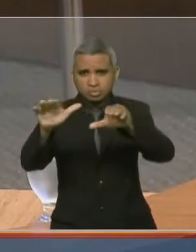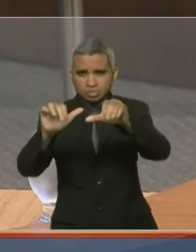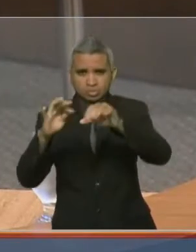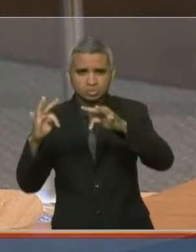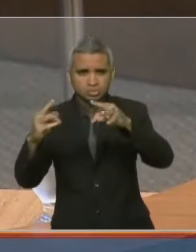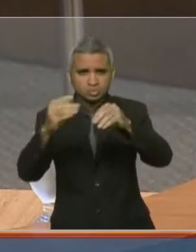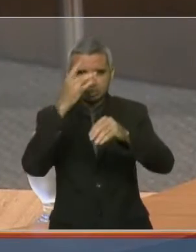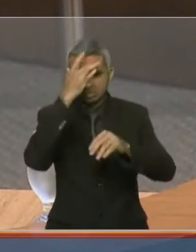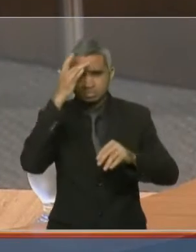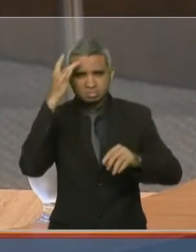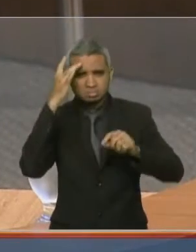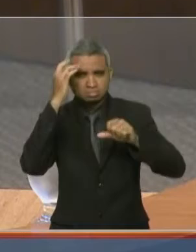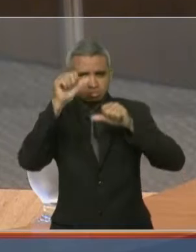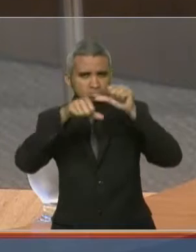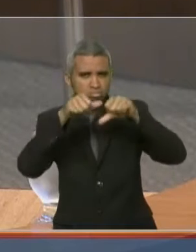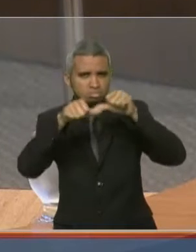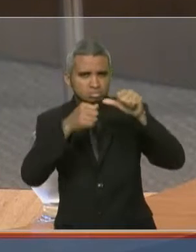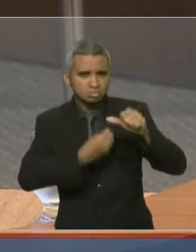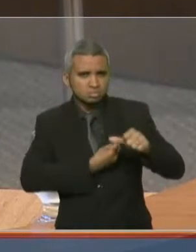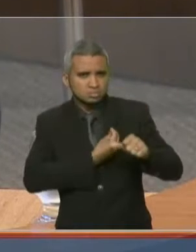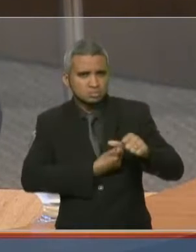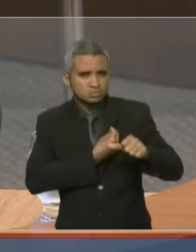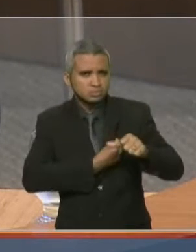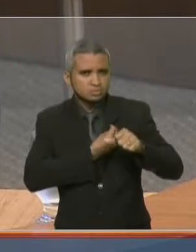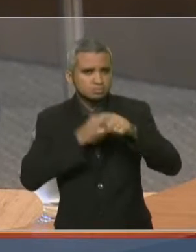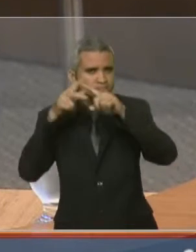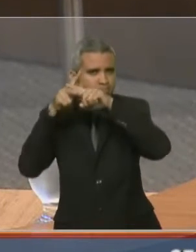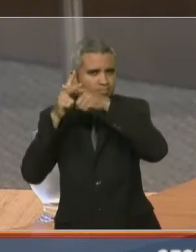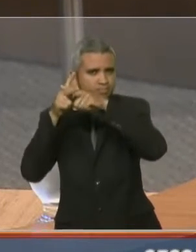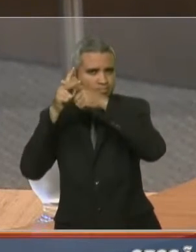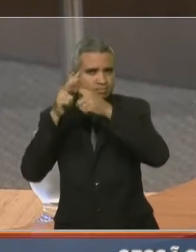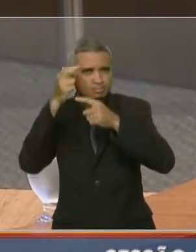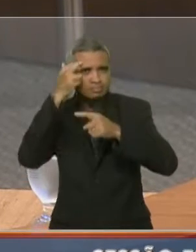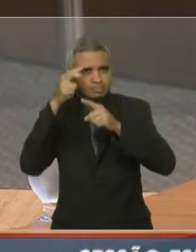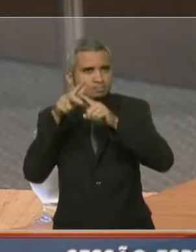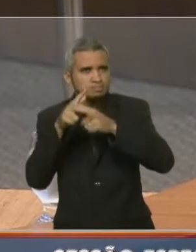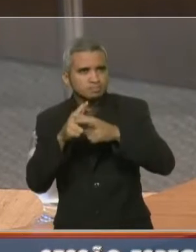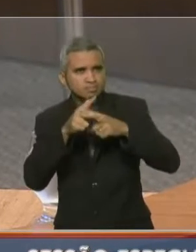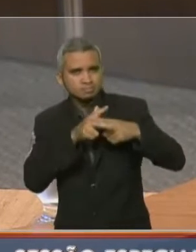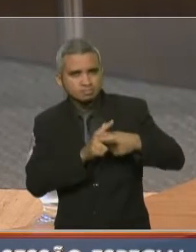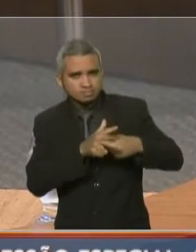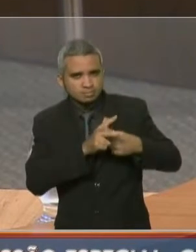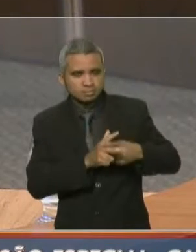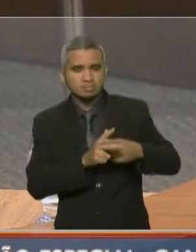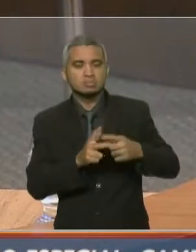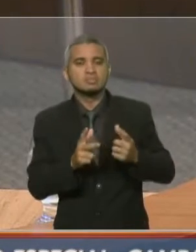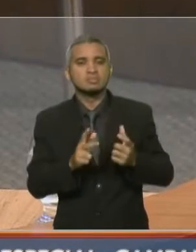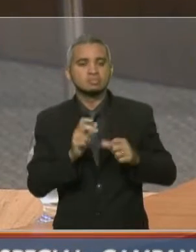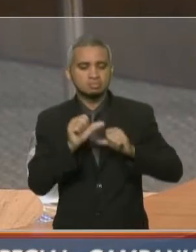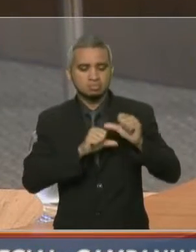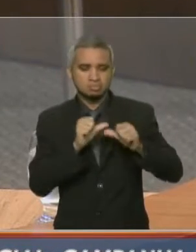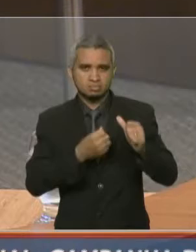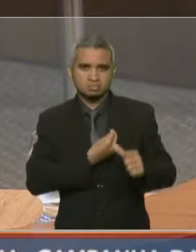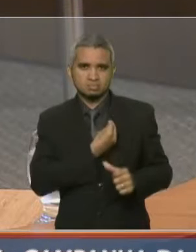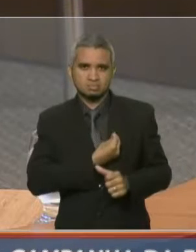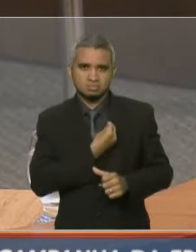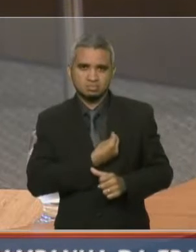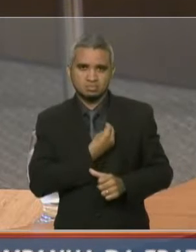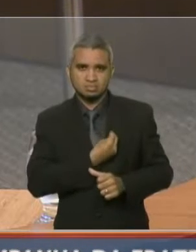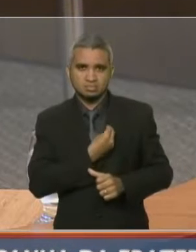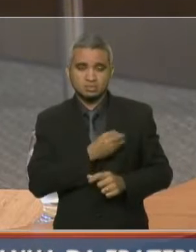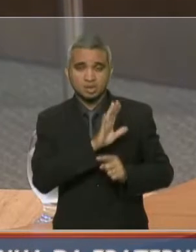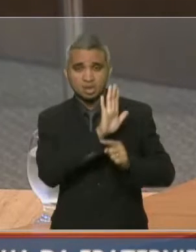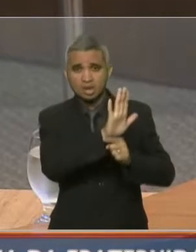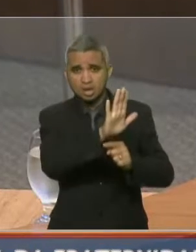nas suas atividades do dia a dia, para mostrar o processo de conversão, para ajudar os cristãos